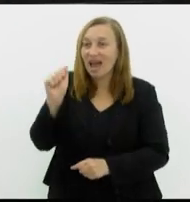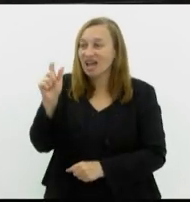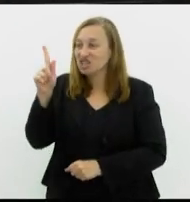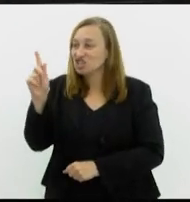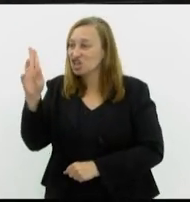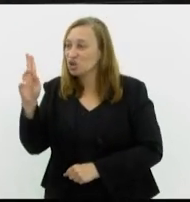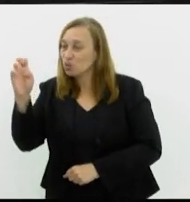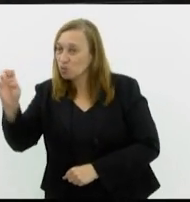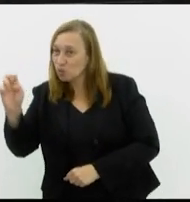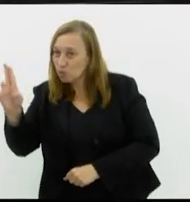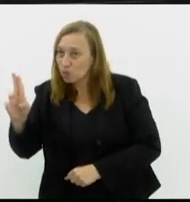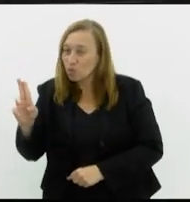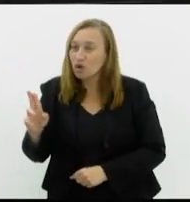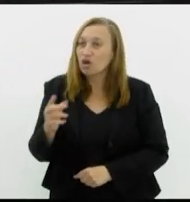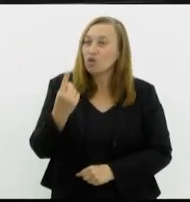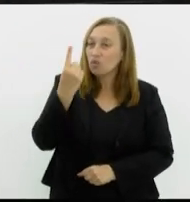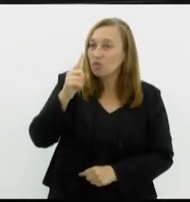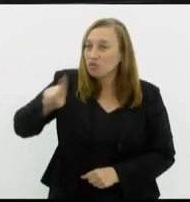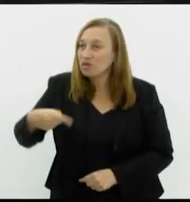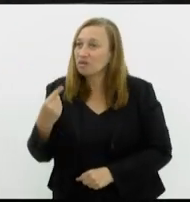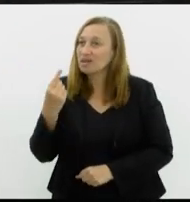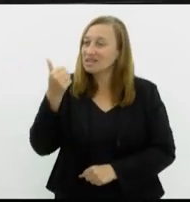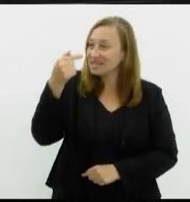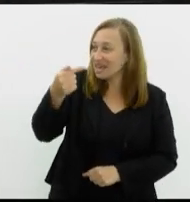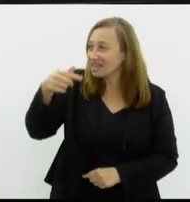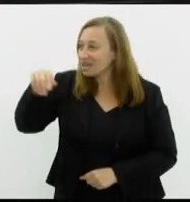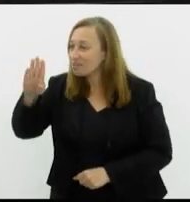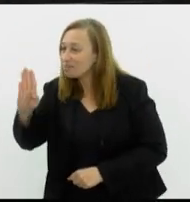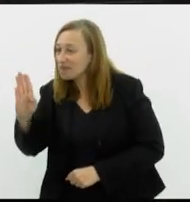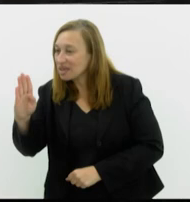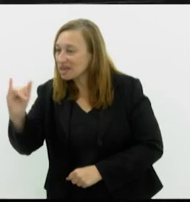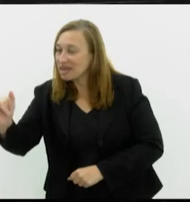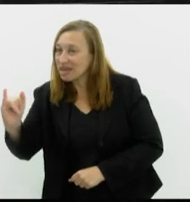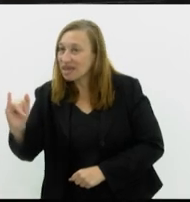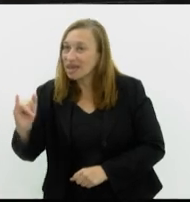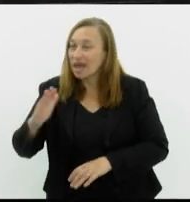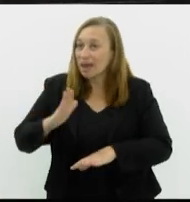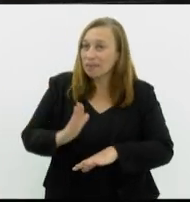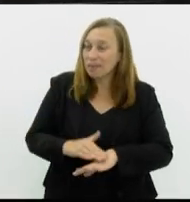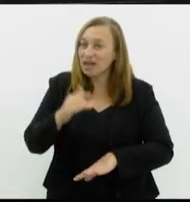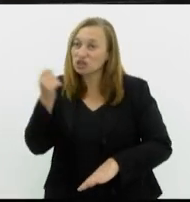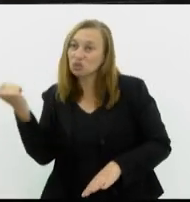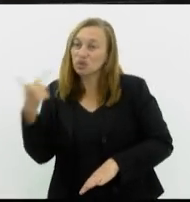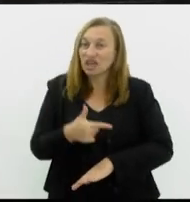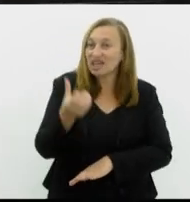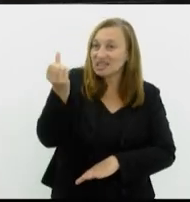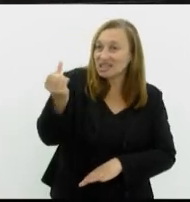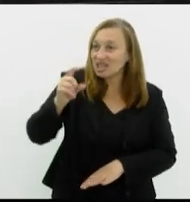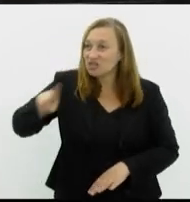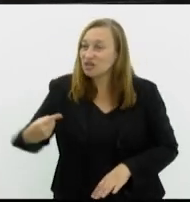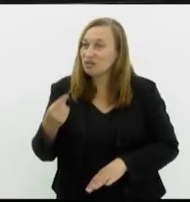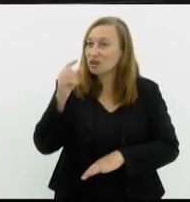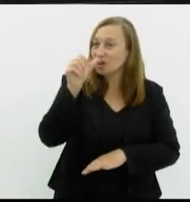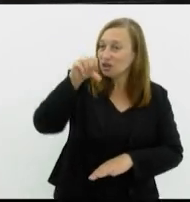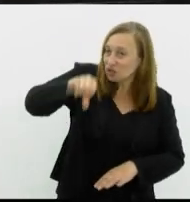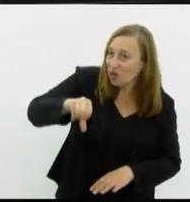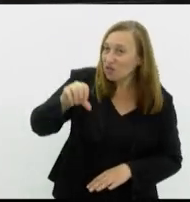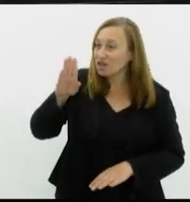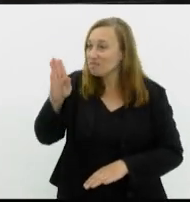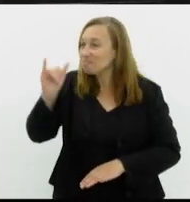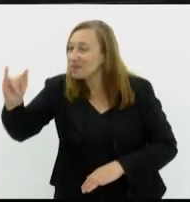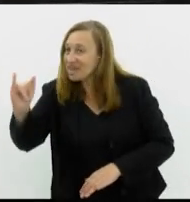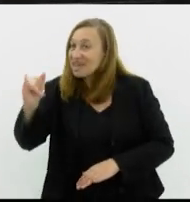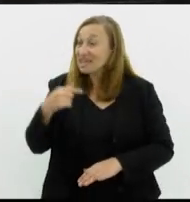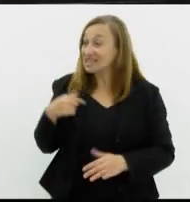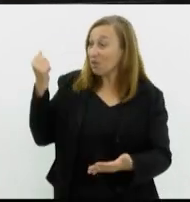1,7 bi é maior que 6,9 bi. Se eu quiser pagar 6,9